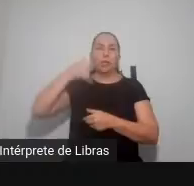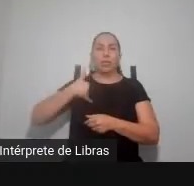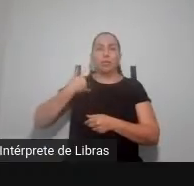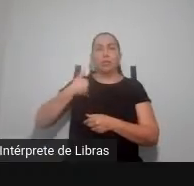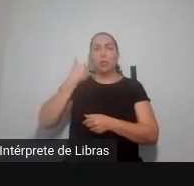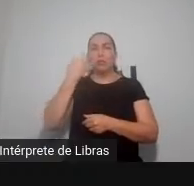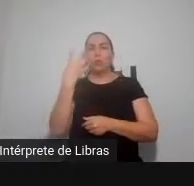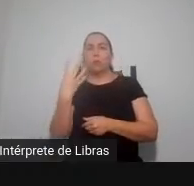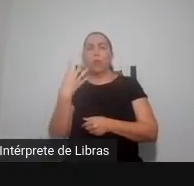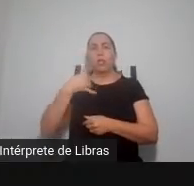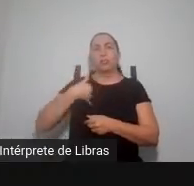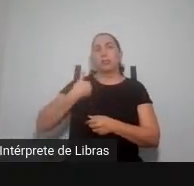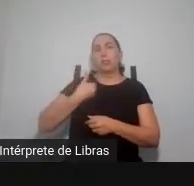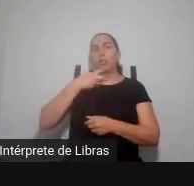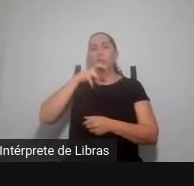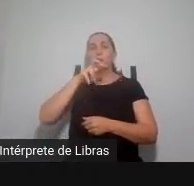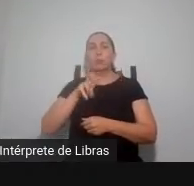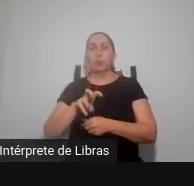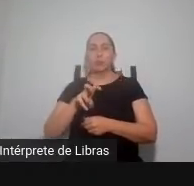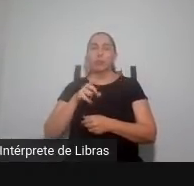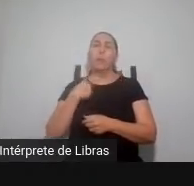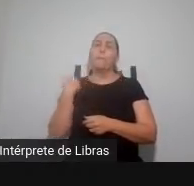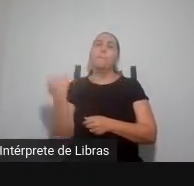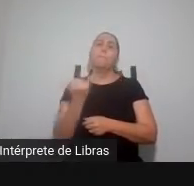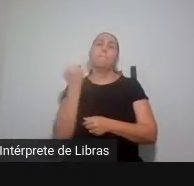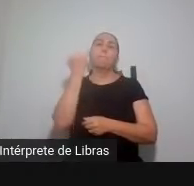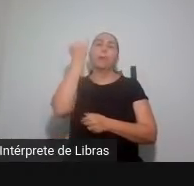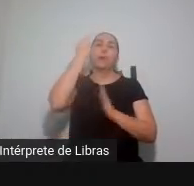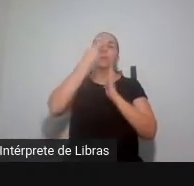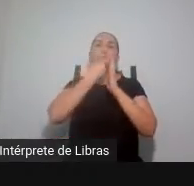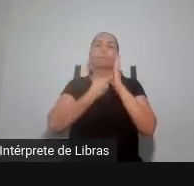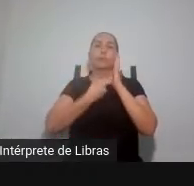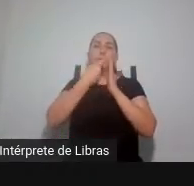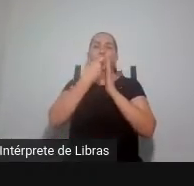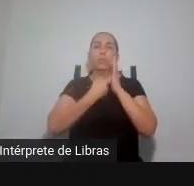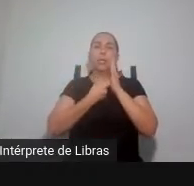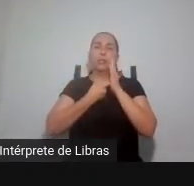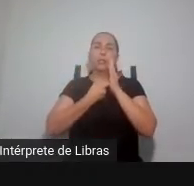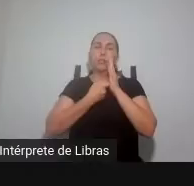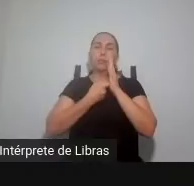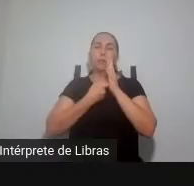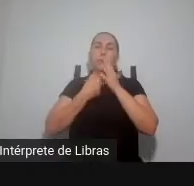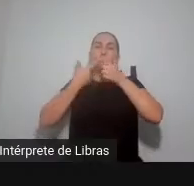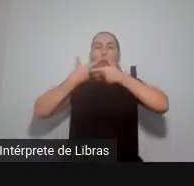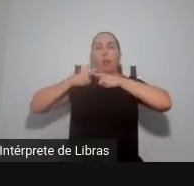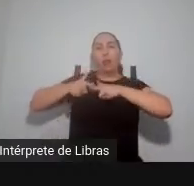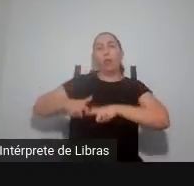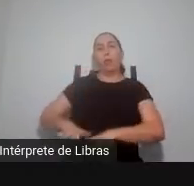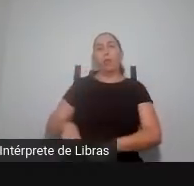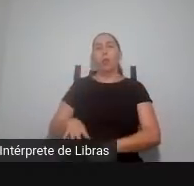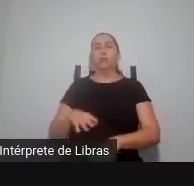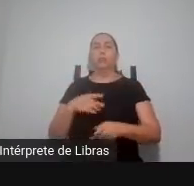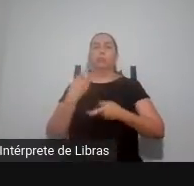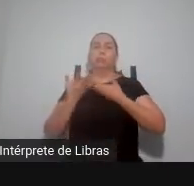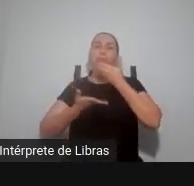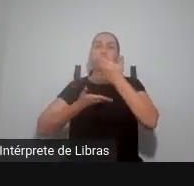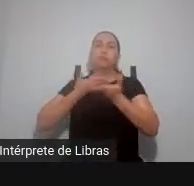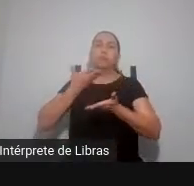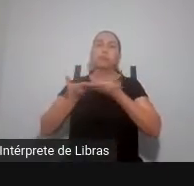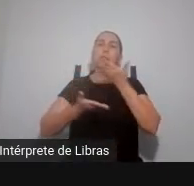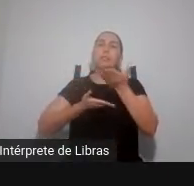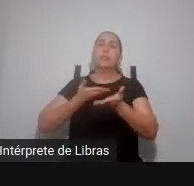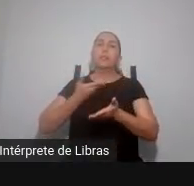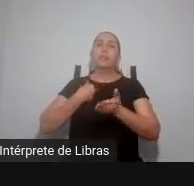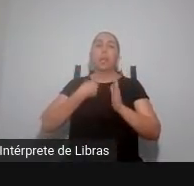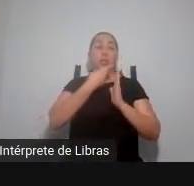anos, da importância da produção de texto oral. Né? Então, lembrar que a produção de texto não se dá